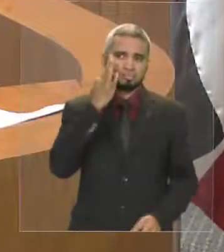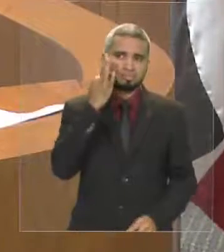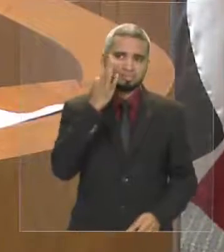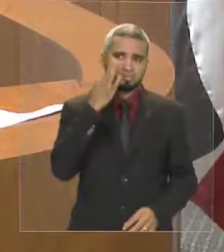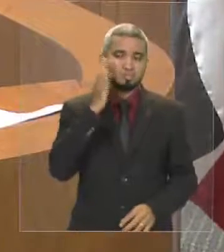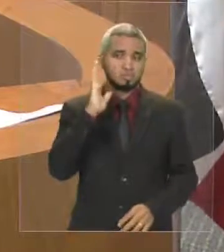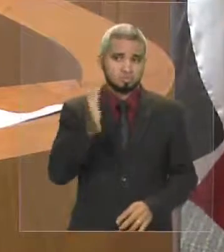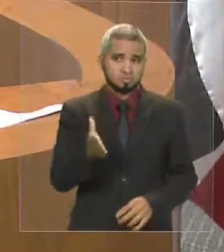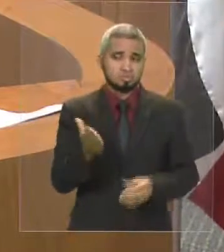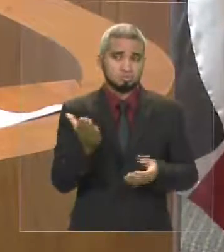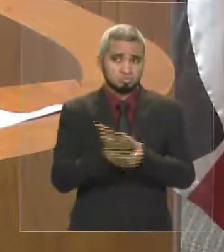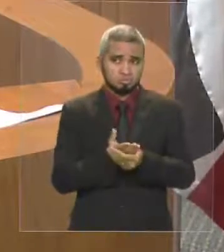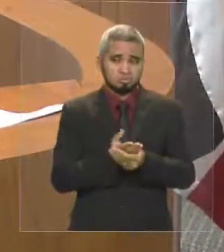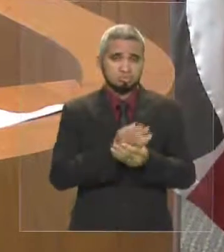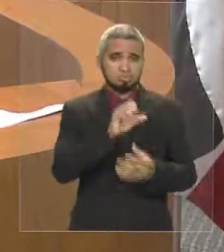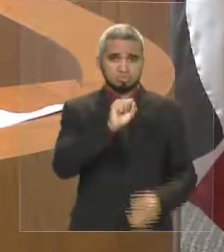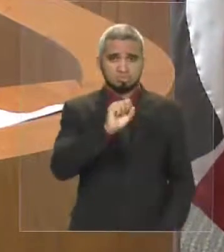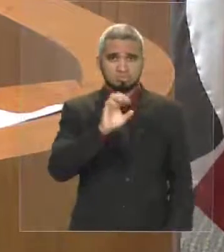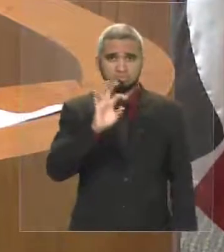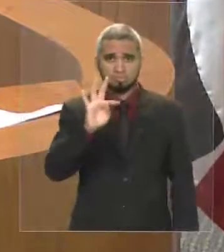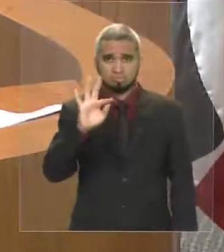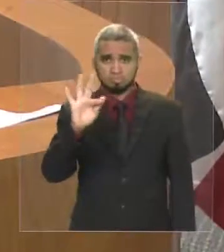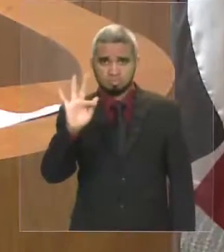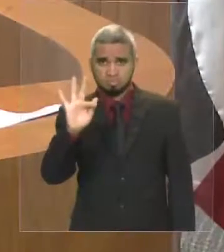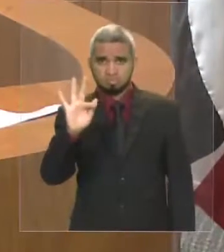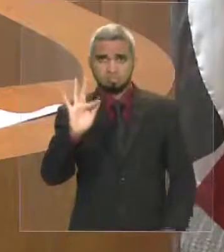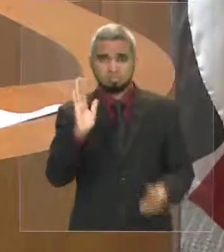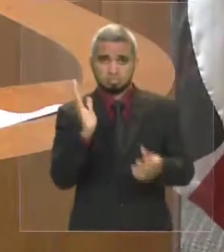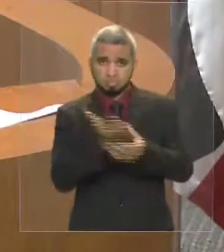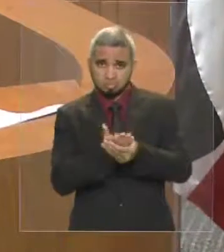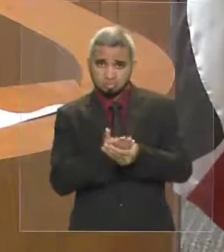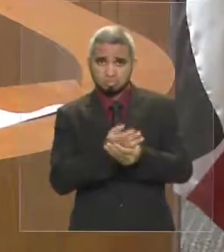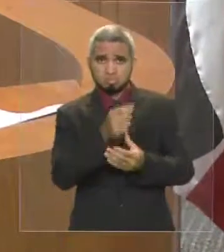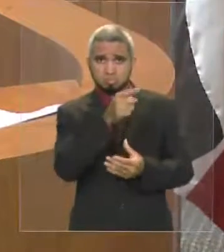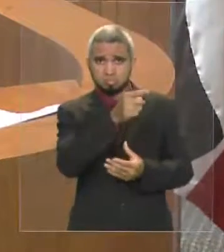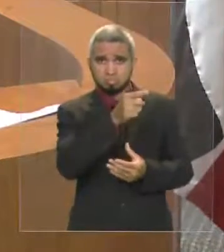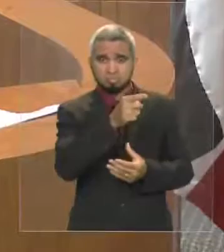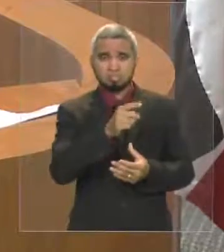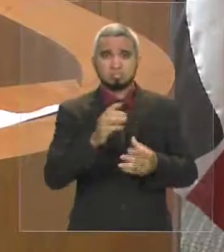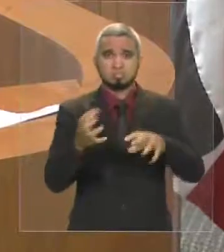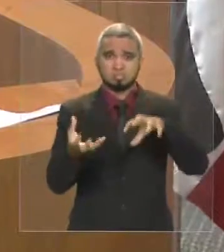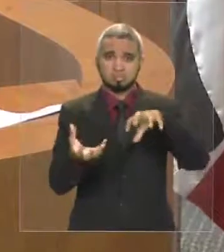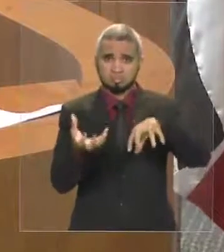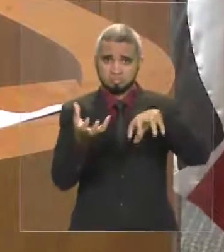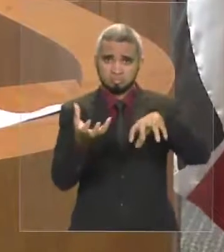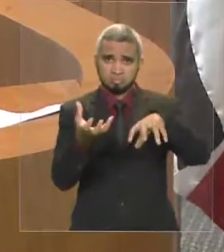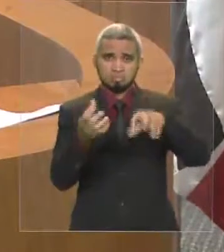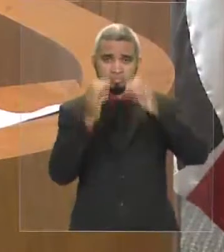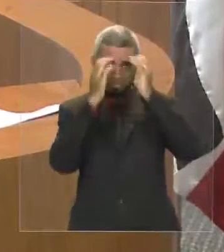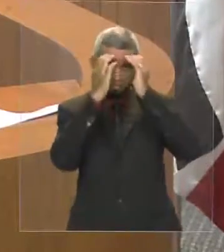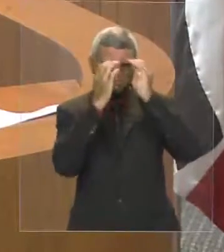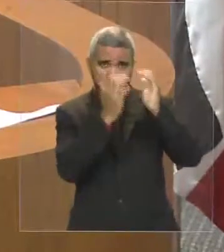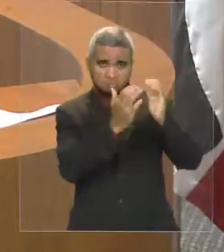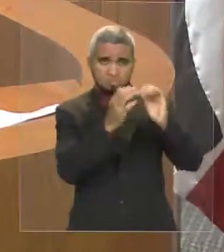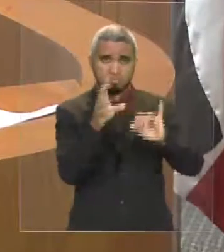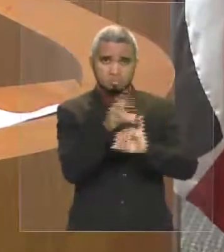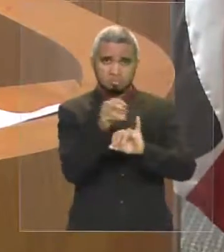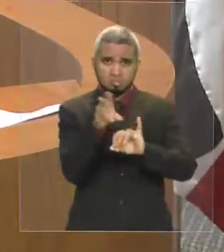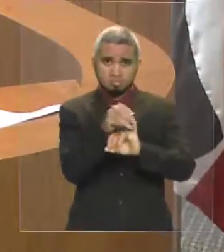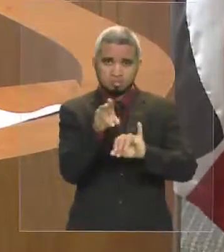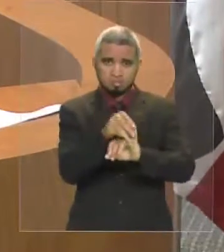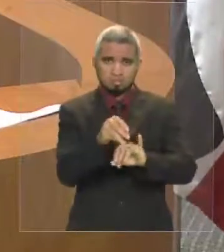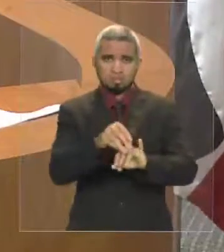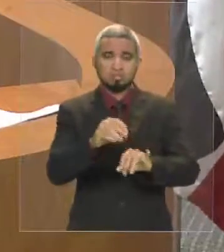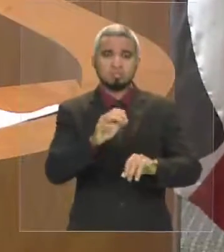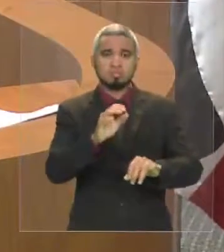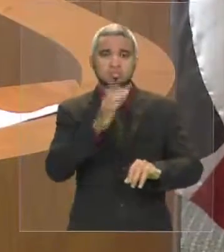ingressou no STF com uma ação de descumprimento para que seja cumprido o imposto sobre as grandes fortunas.